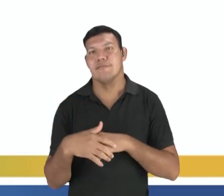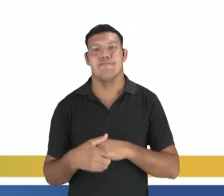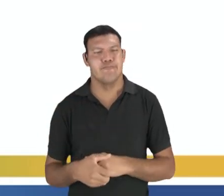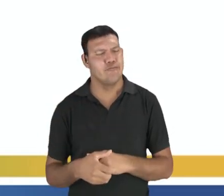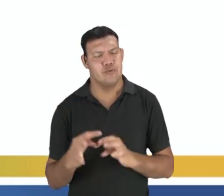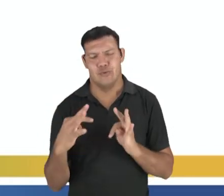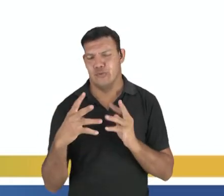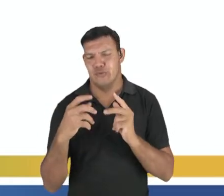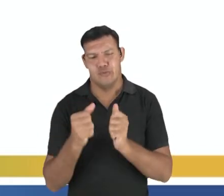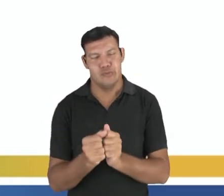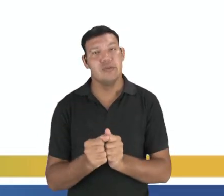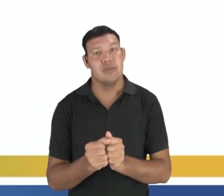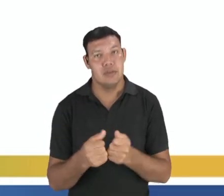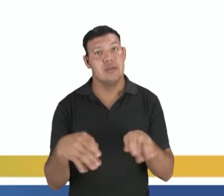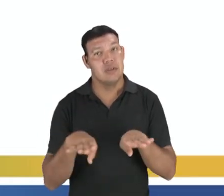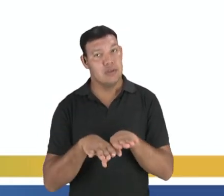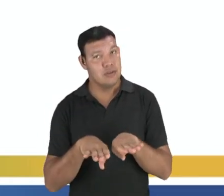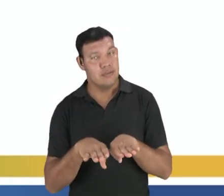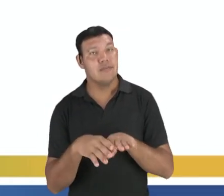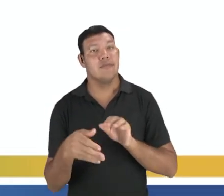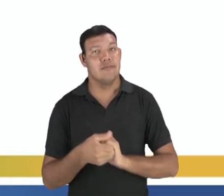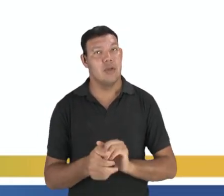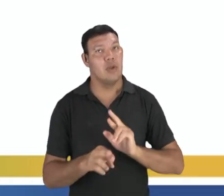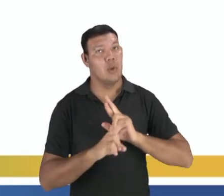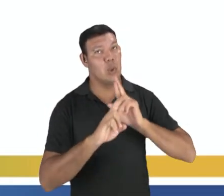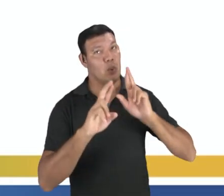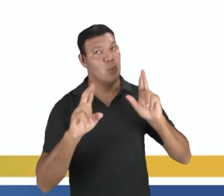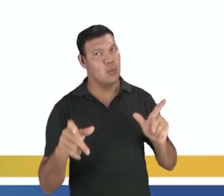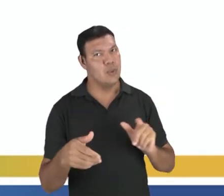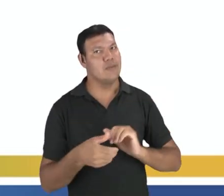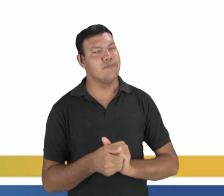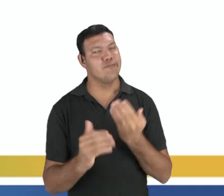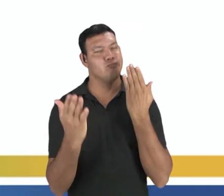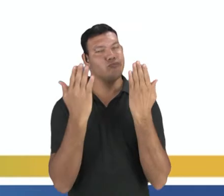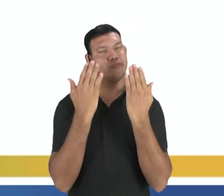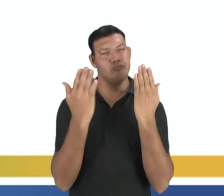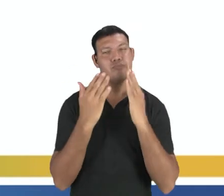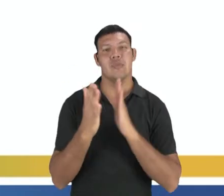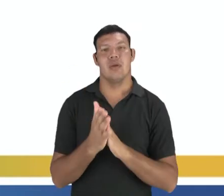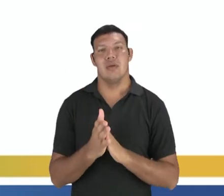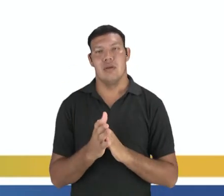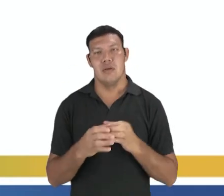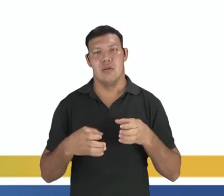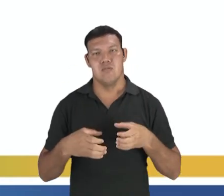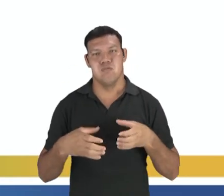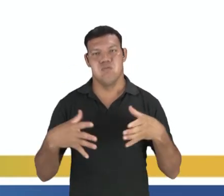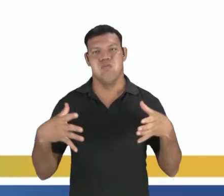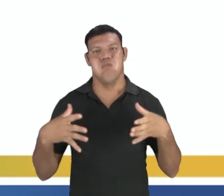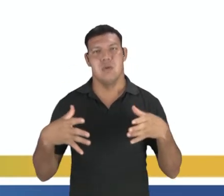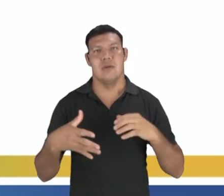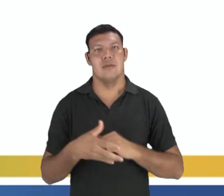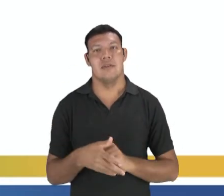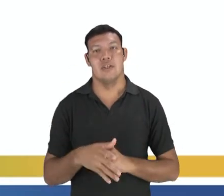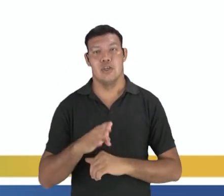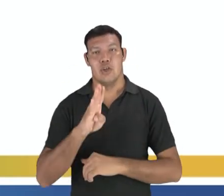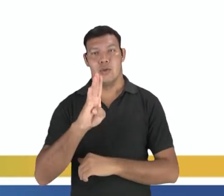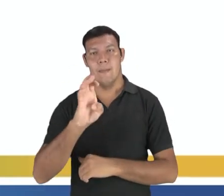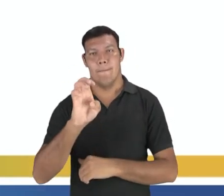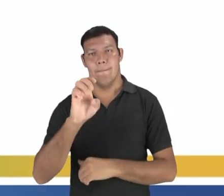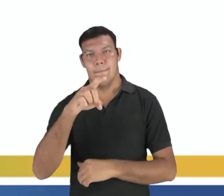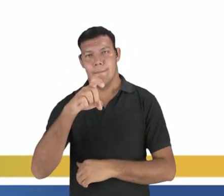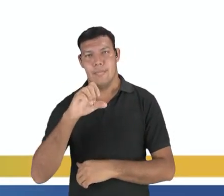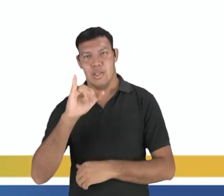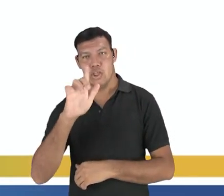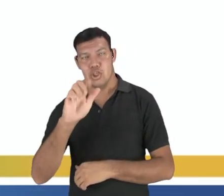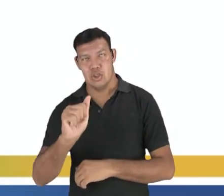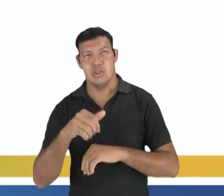e tudo mais. E ali vocês também têm a diferença aí, tem a comparação da bexiga, quando a próstata está normal